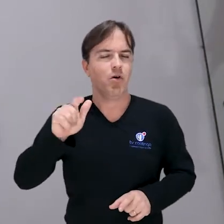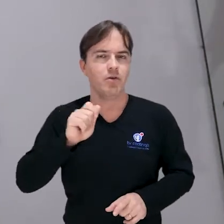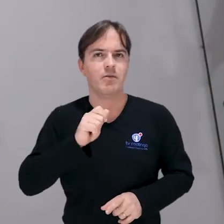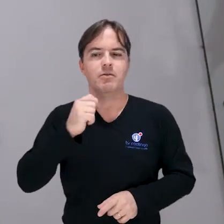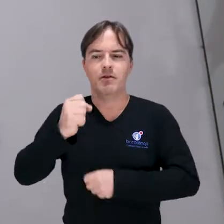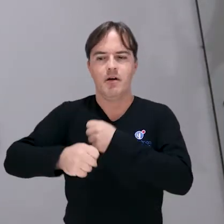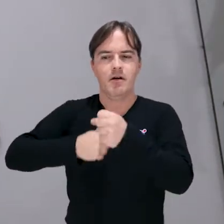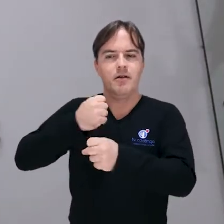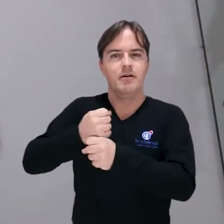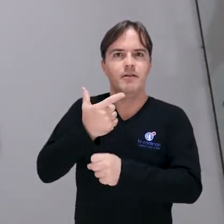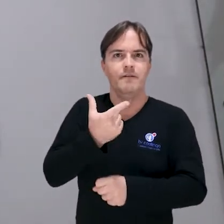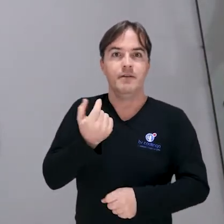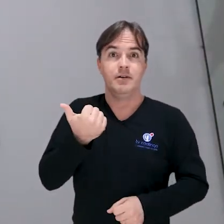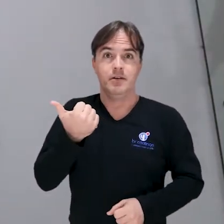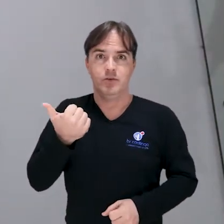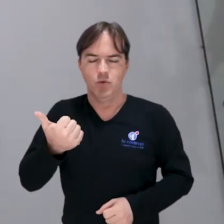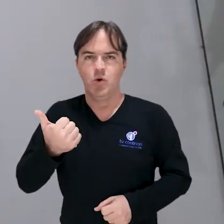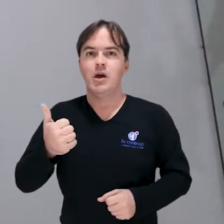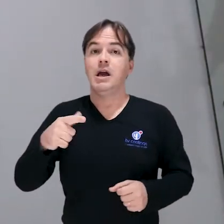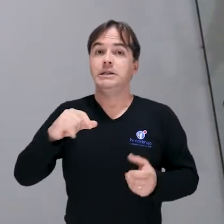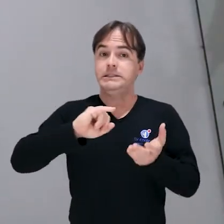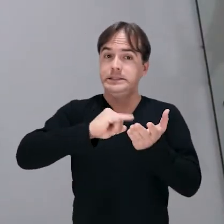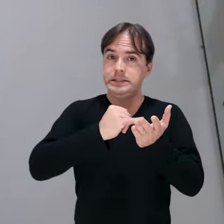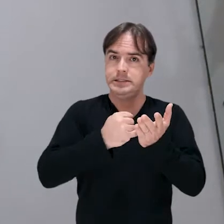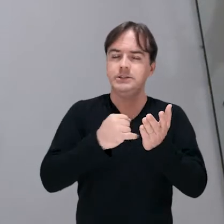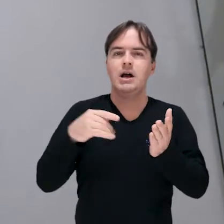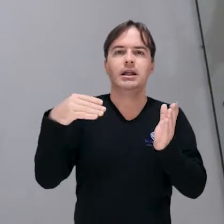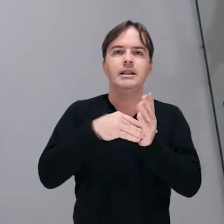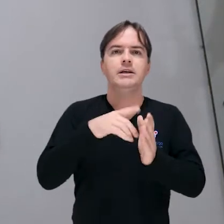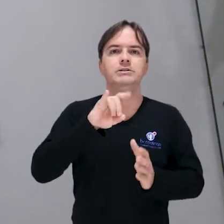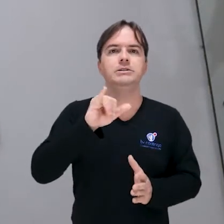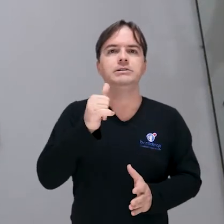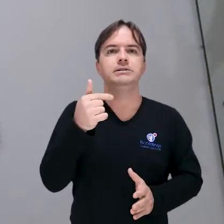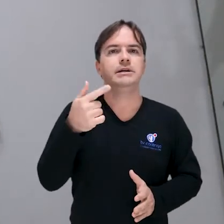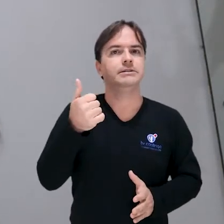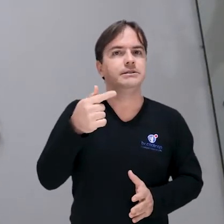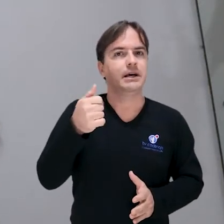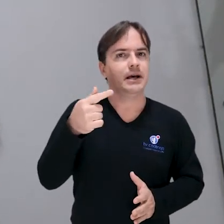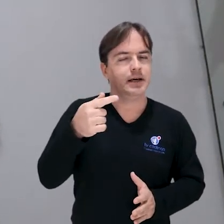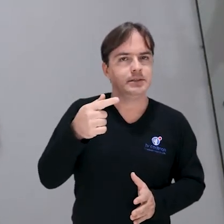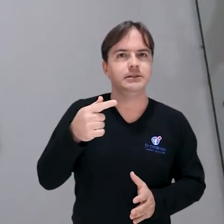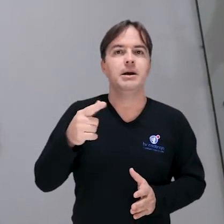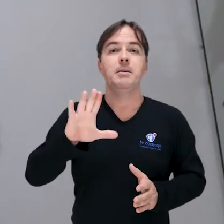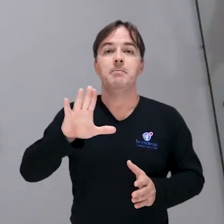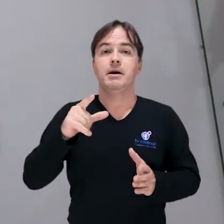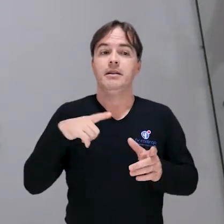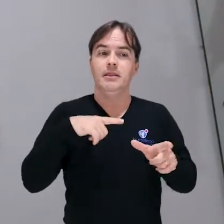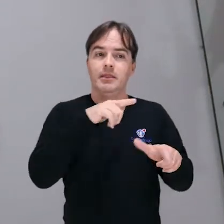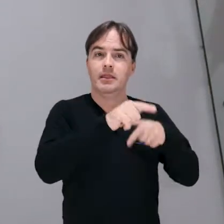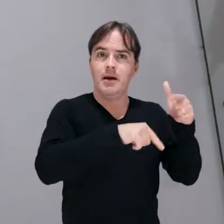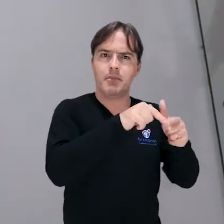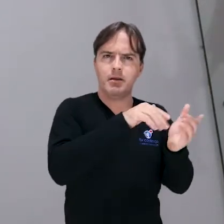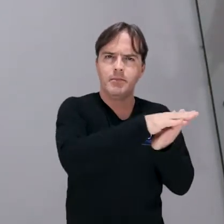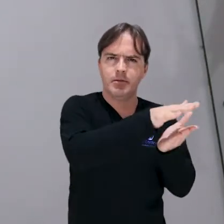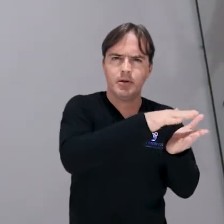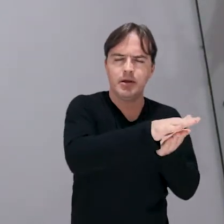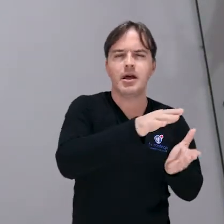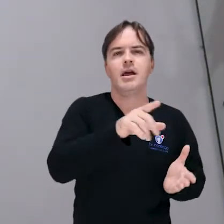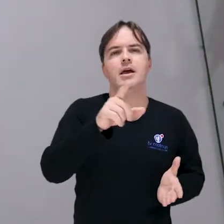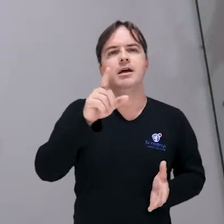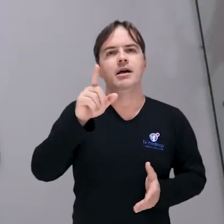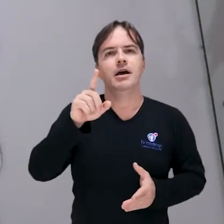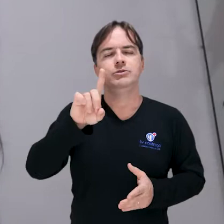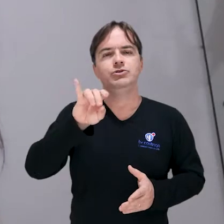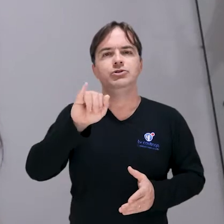abertas. As inscrições para ouvinte vão até o dia 17 de agosto e as inscrições para submissão de trabalho vão até o dia 30